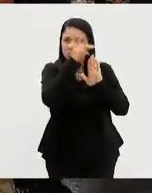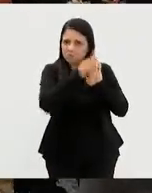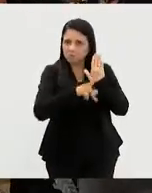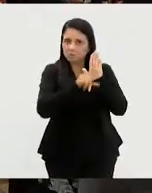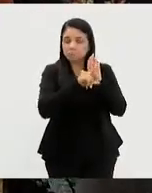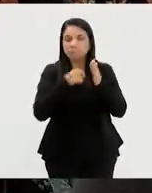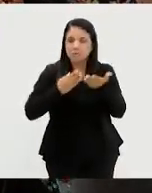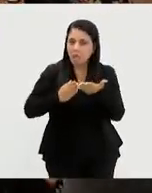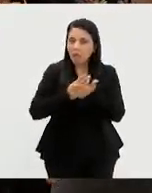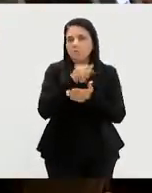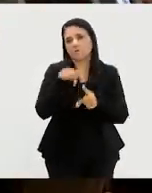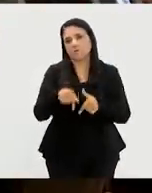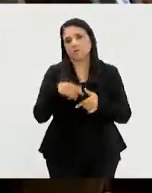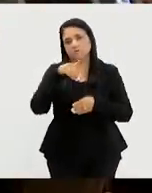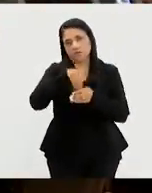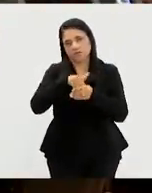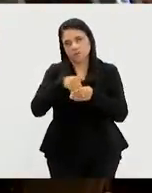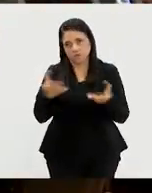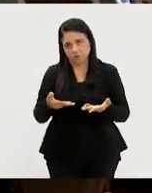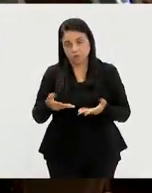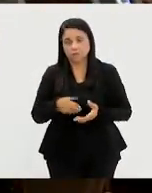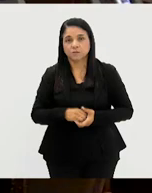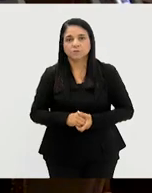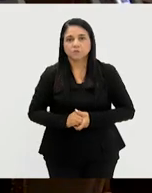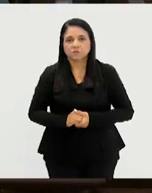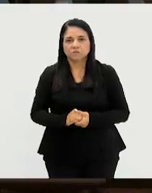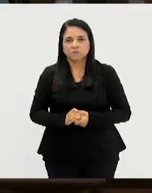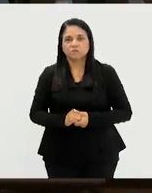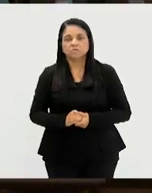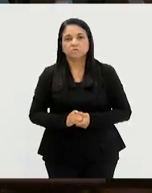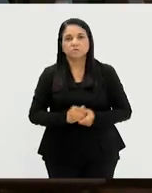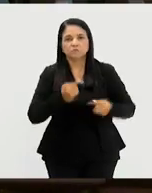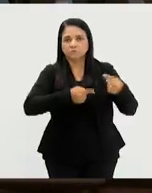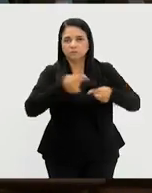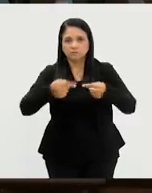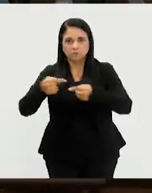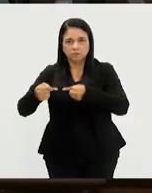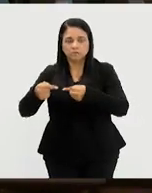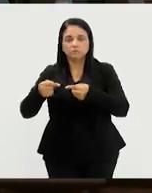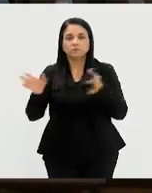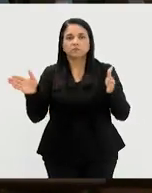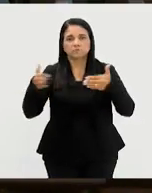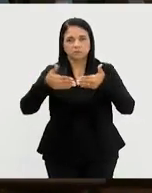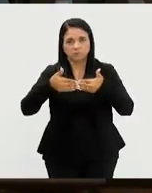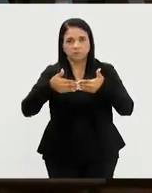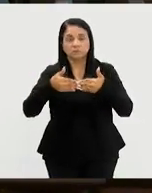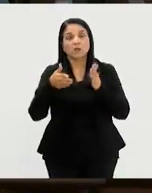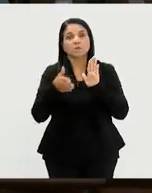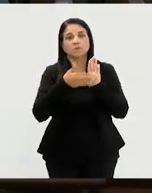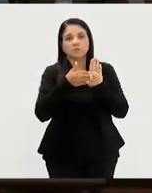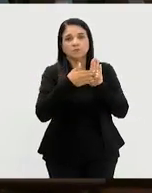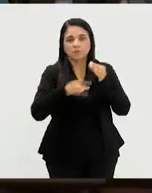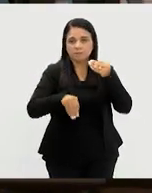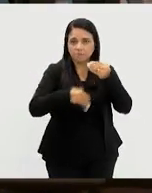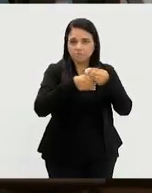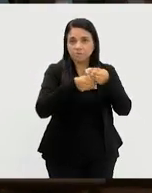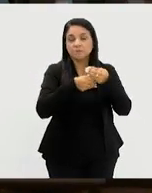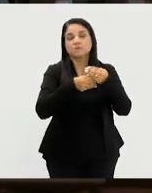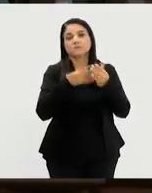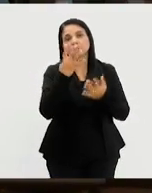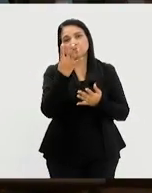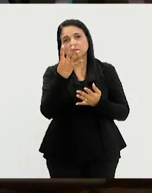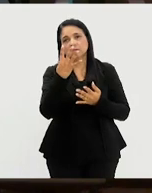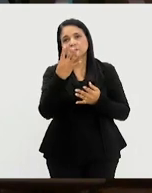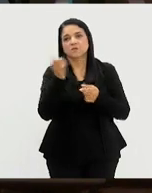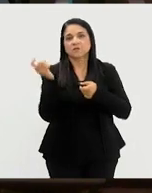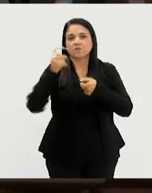aprovado para essa casa nãoo mas que quera discutir Ener da discussão apresente proposta recebeu quatro emendas